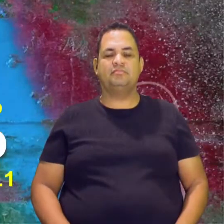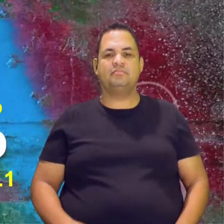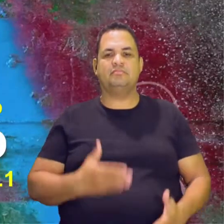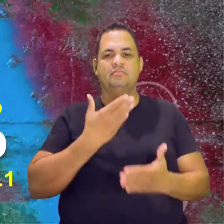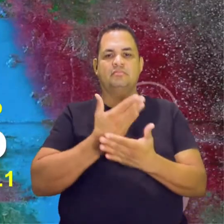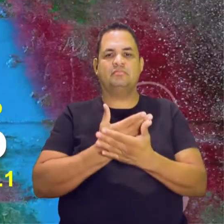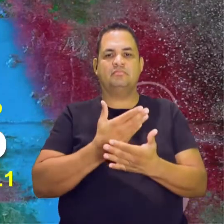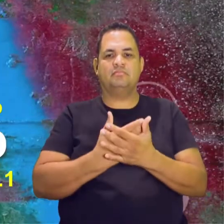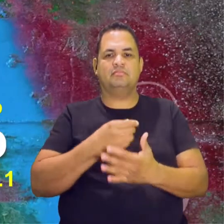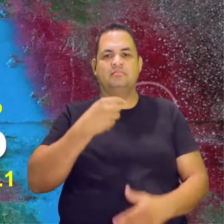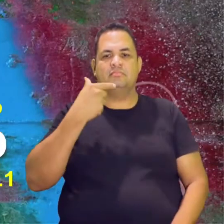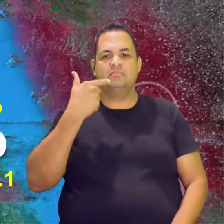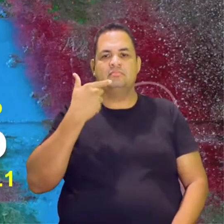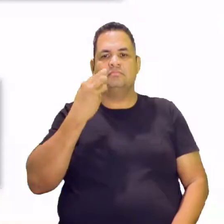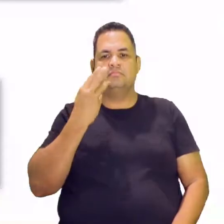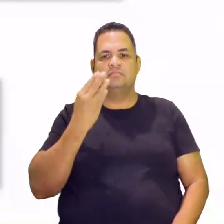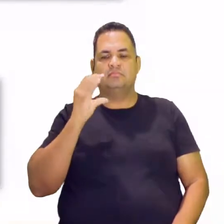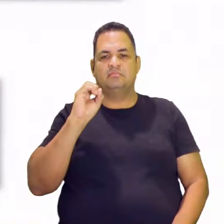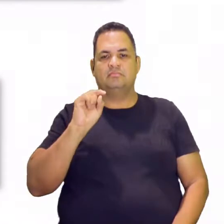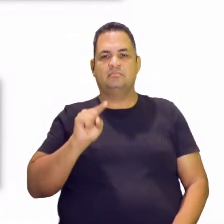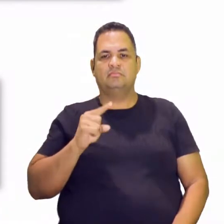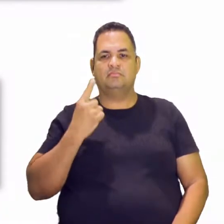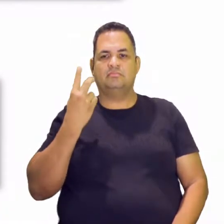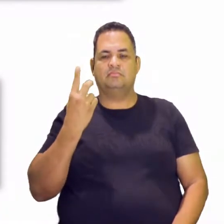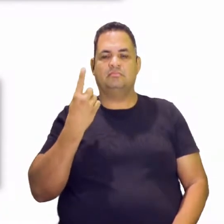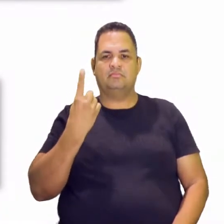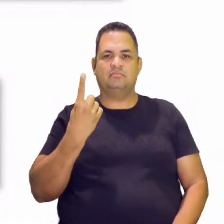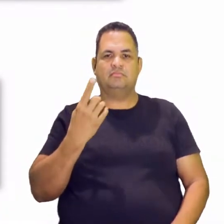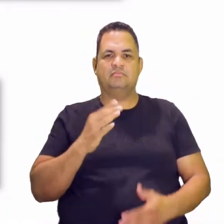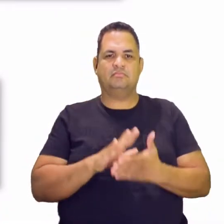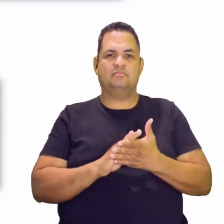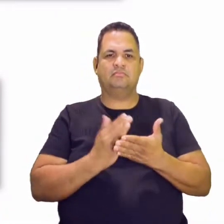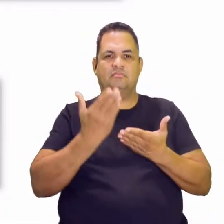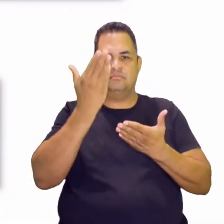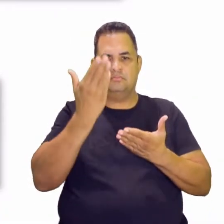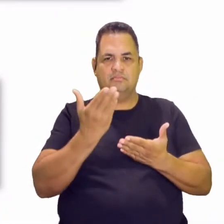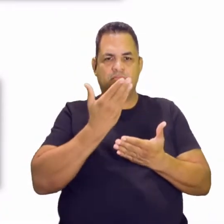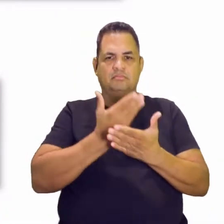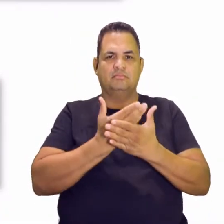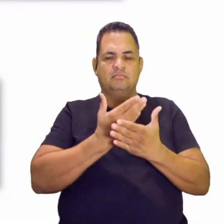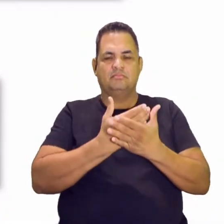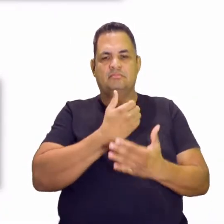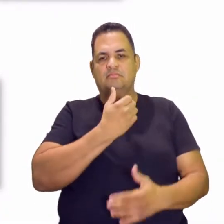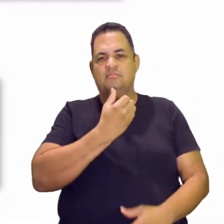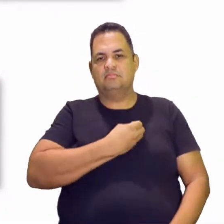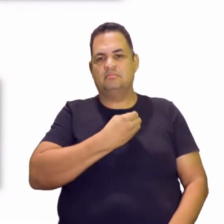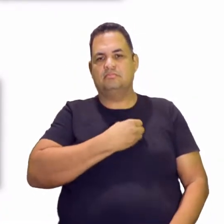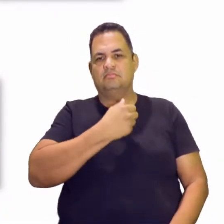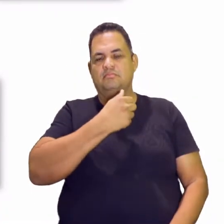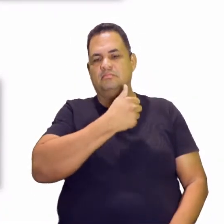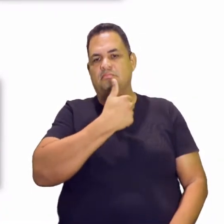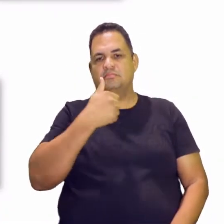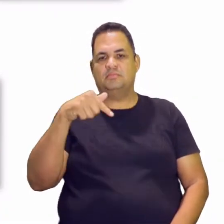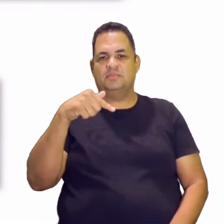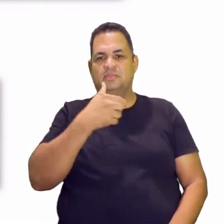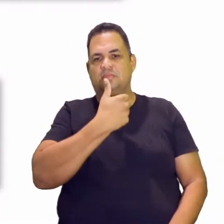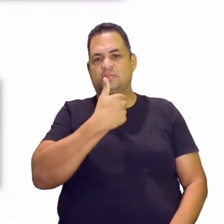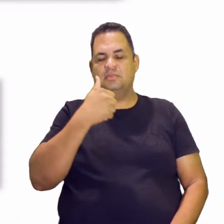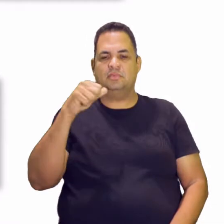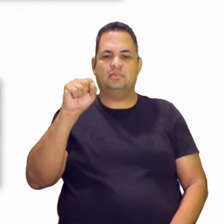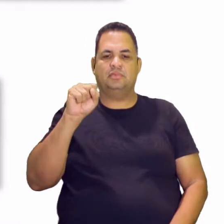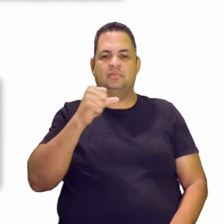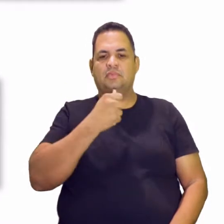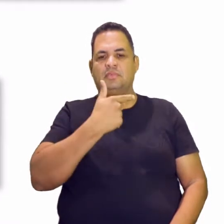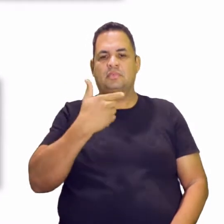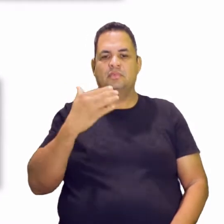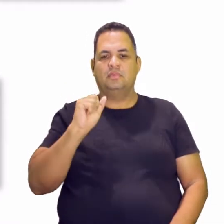aula 30.1. Vamos, então, destacar a aula 17, aula 18, aula